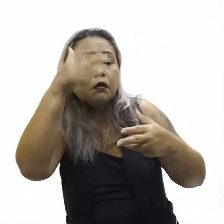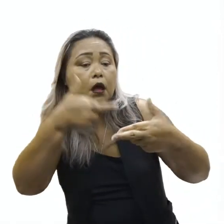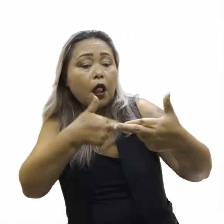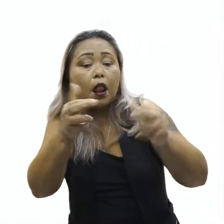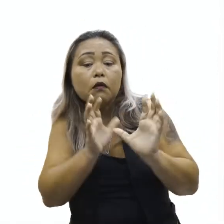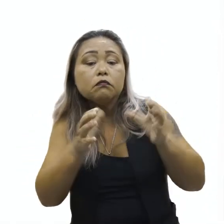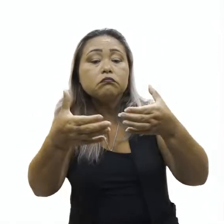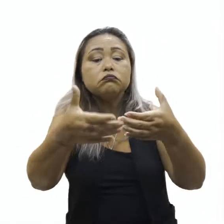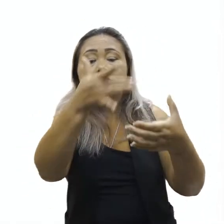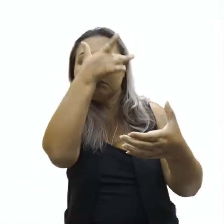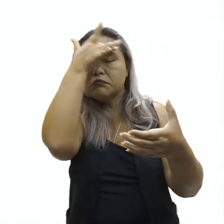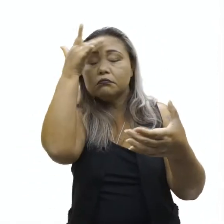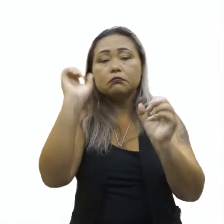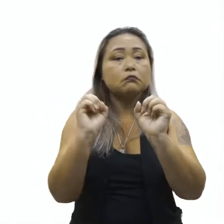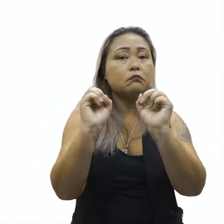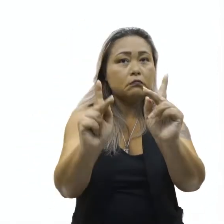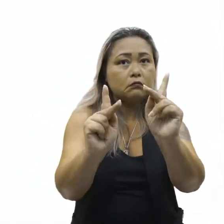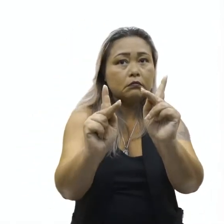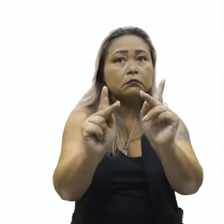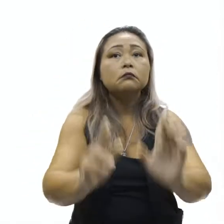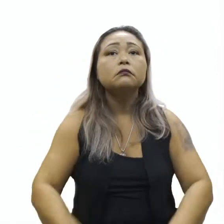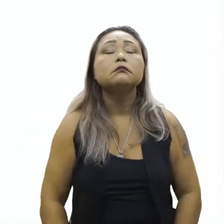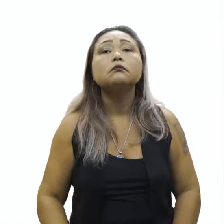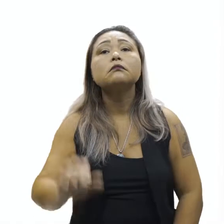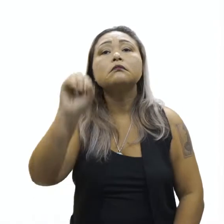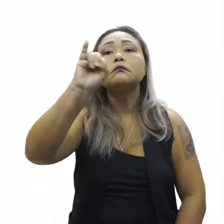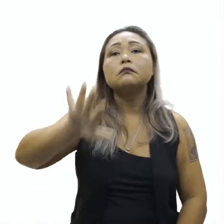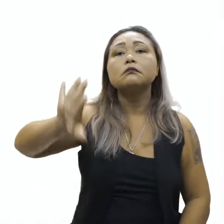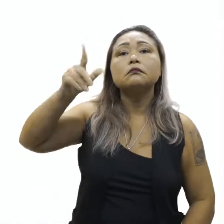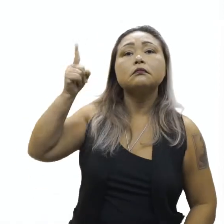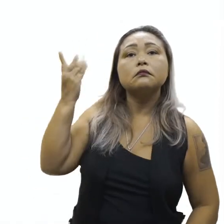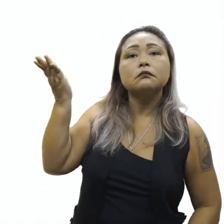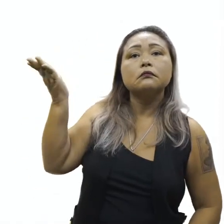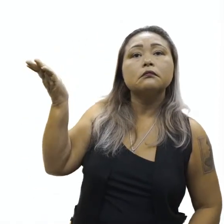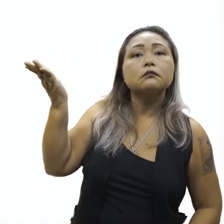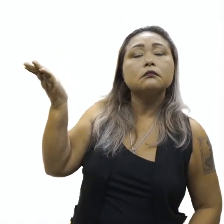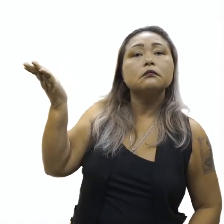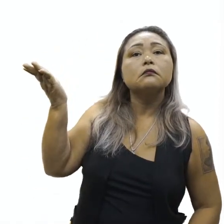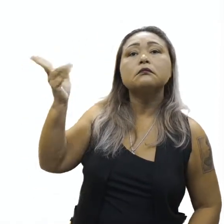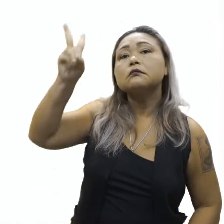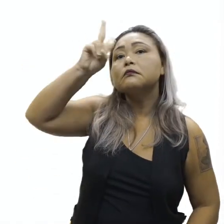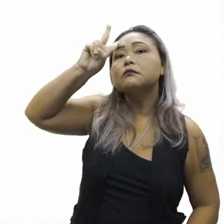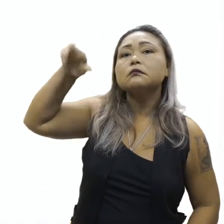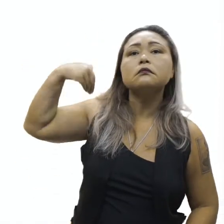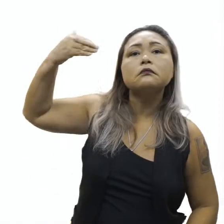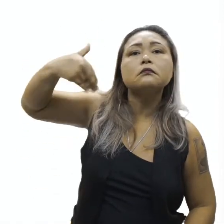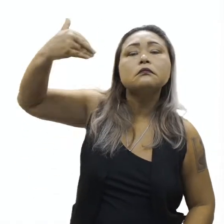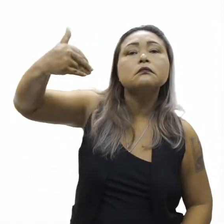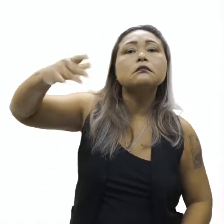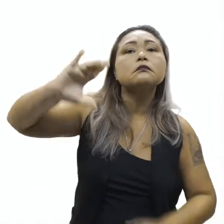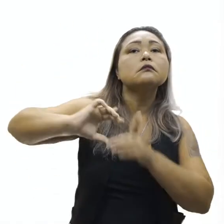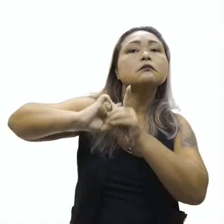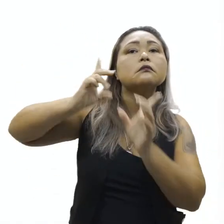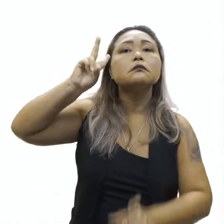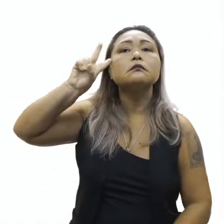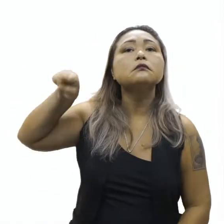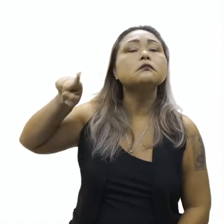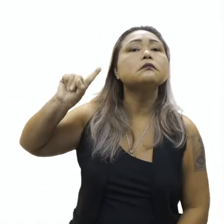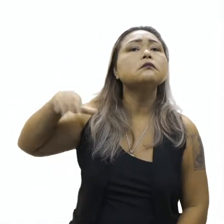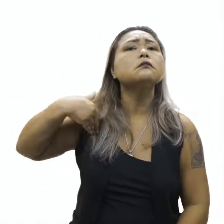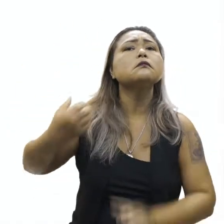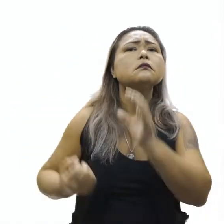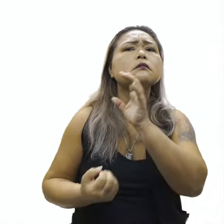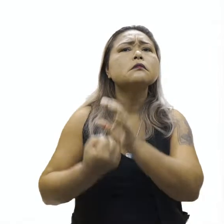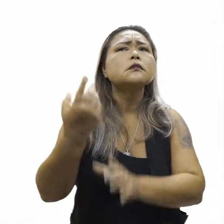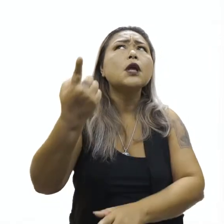pessoas, ok? Então aqui, ó, essa imagem, ela fala da história da democracia, né? Que nasceu